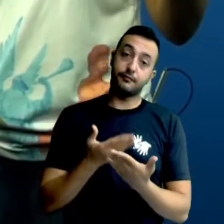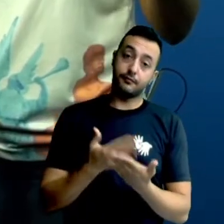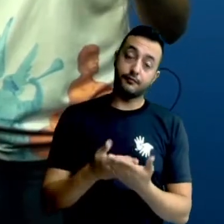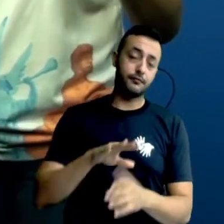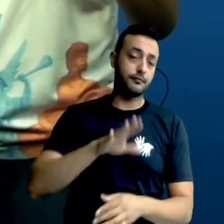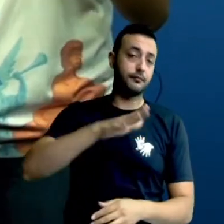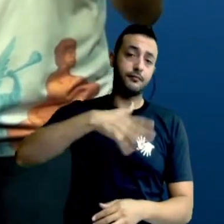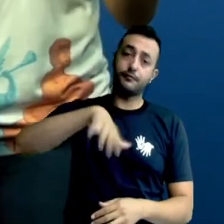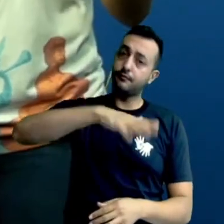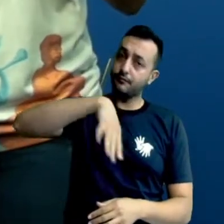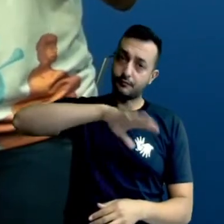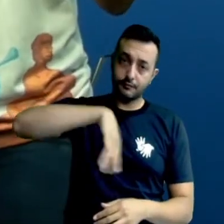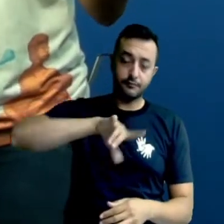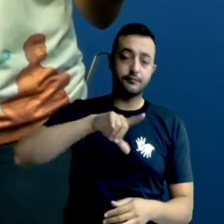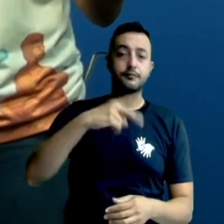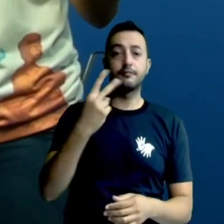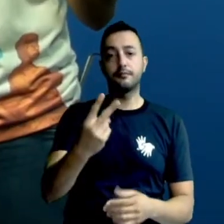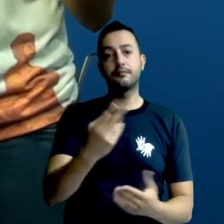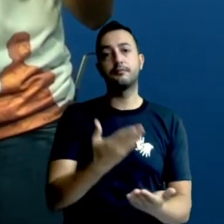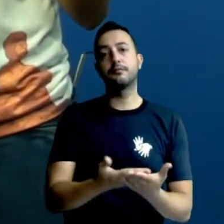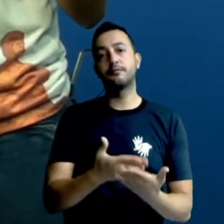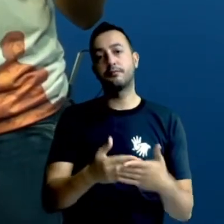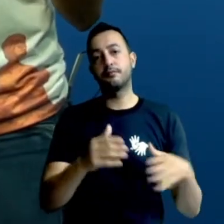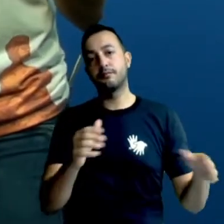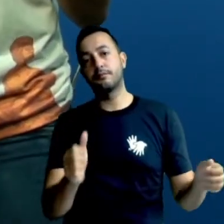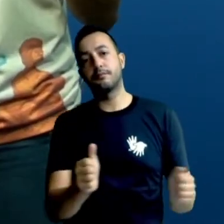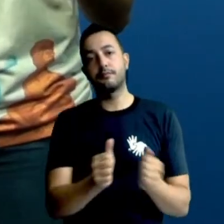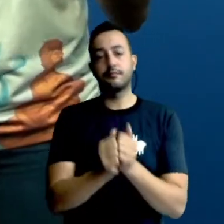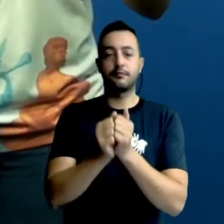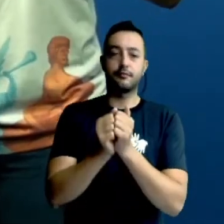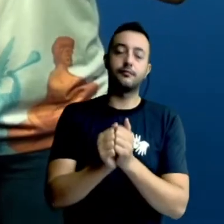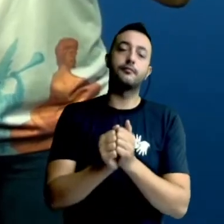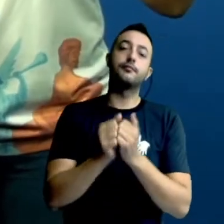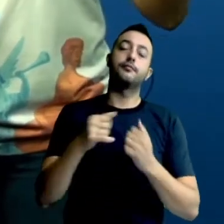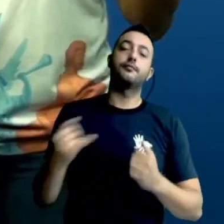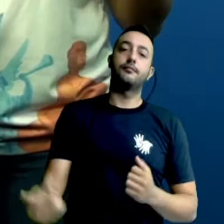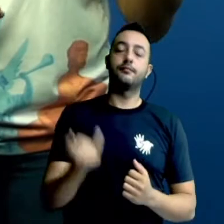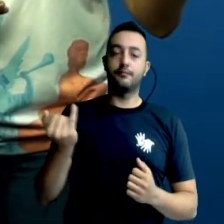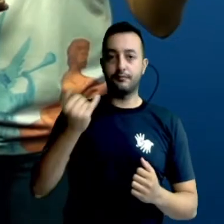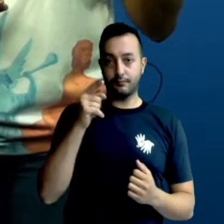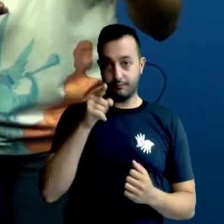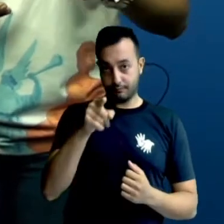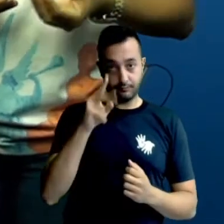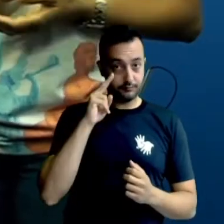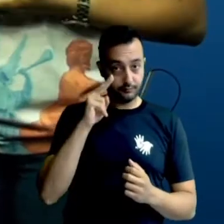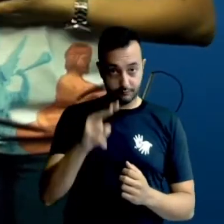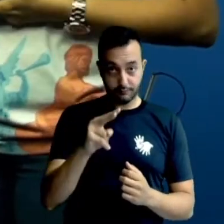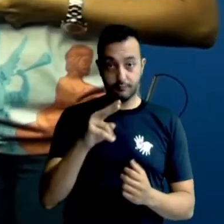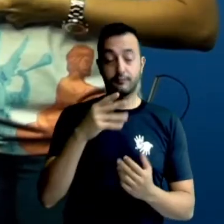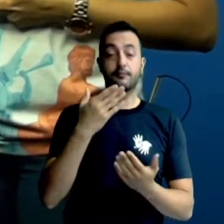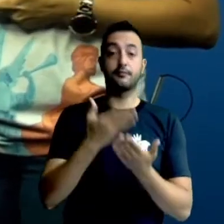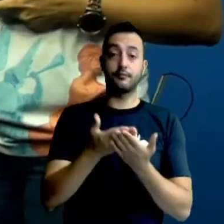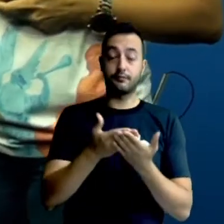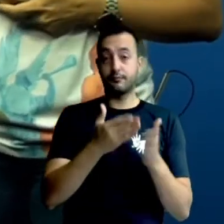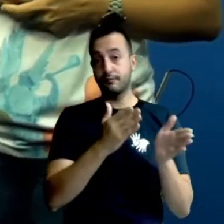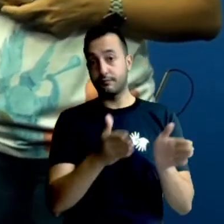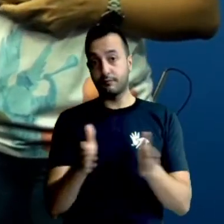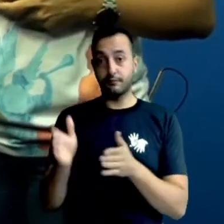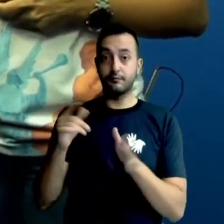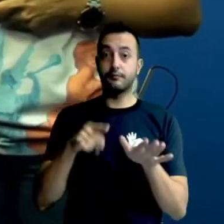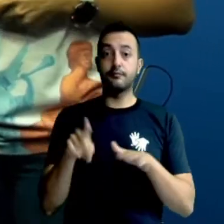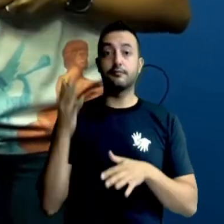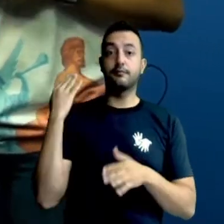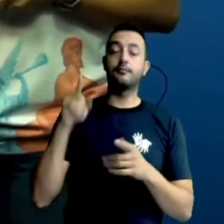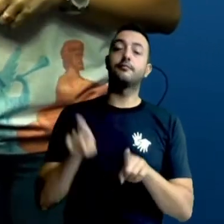como um todo, então são duas aulas que se complementam. É importante vocês verem, assistir a aula da semana